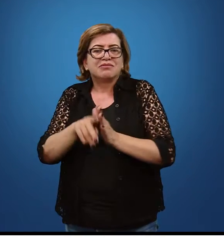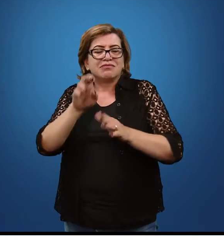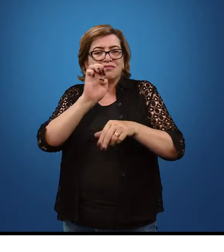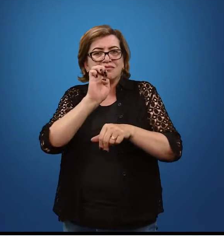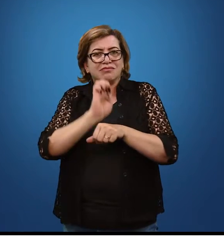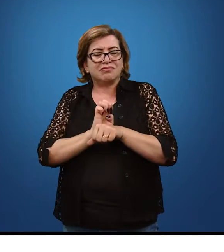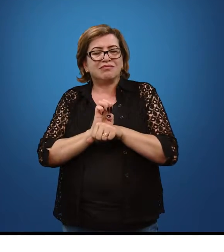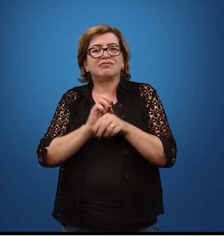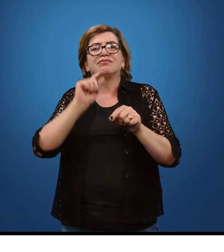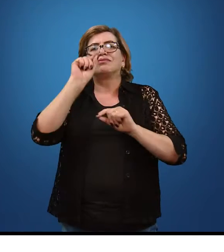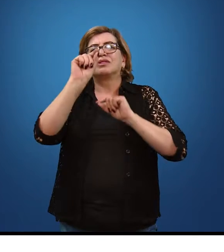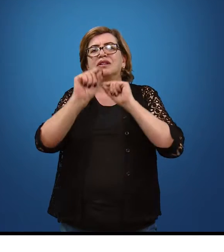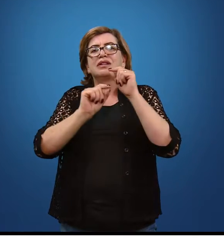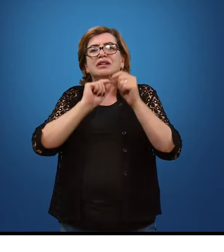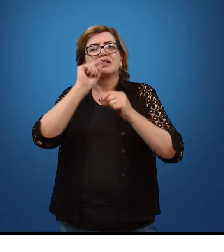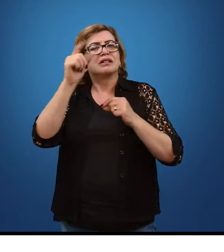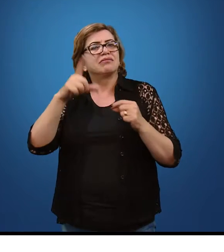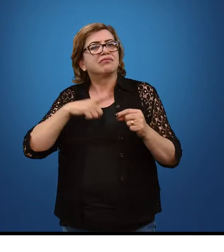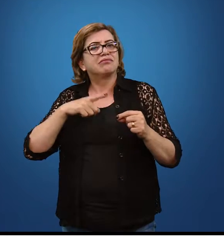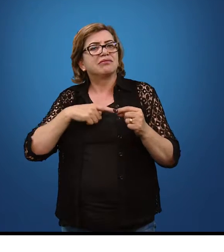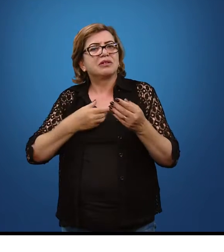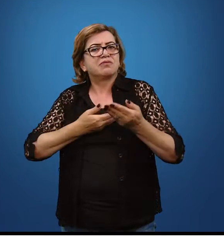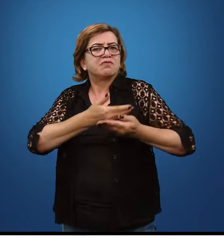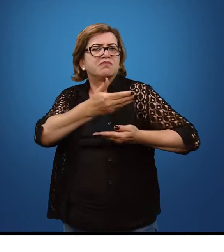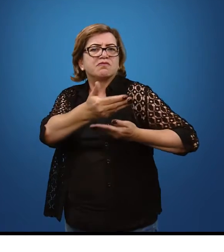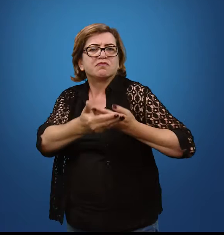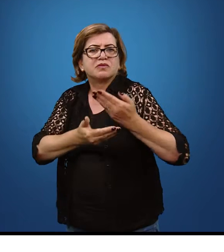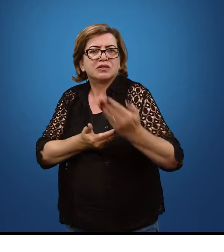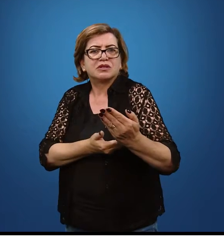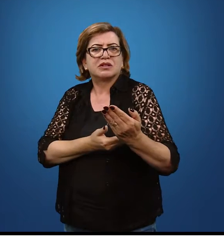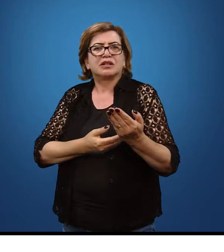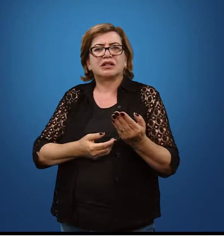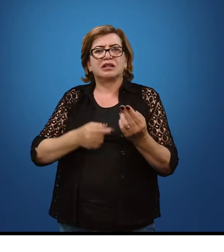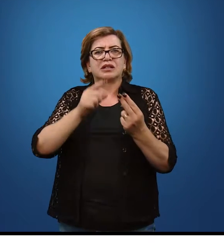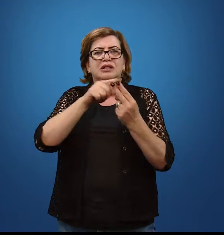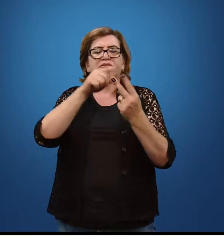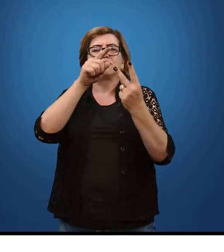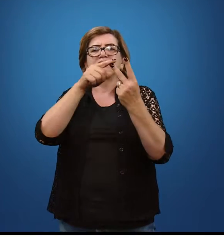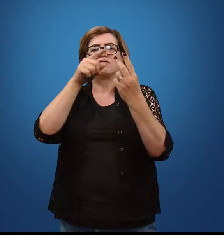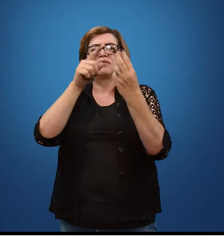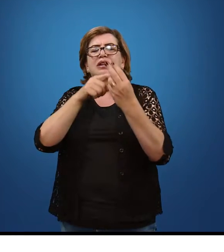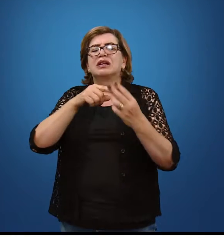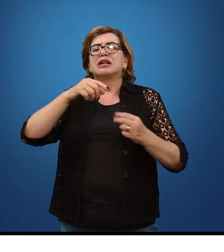política que tem uma interação entre o Poder Executivo